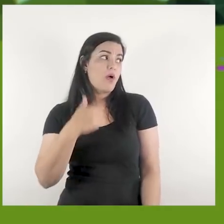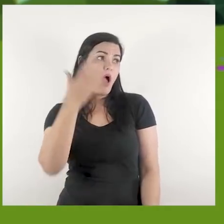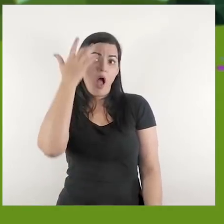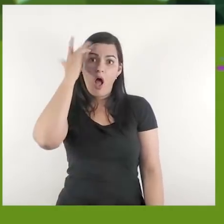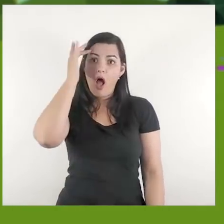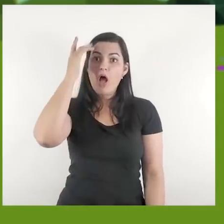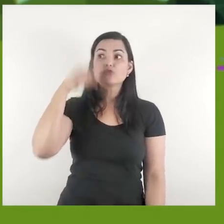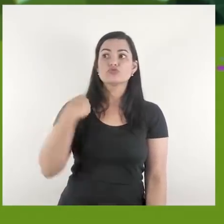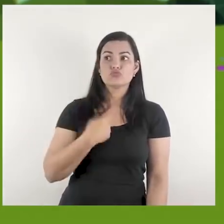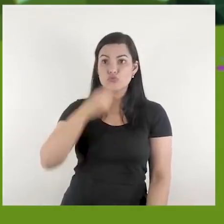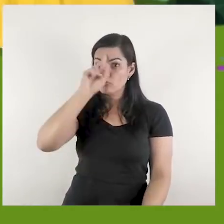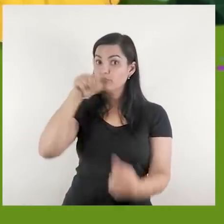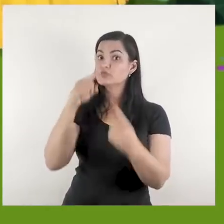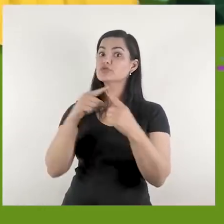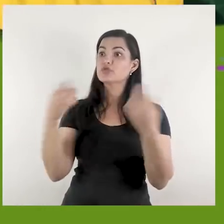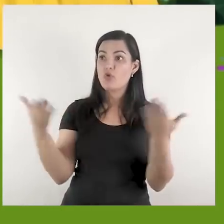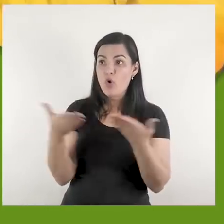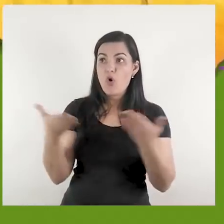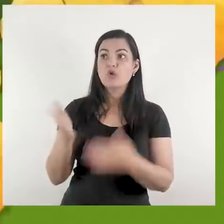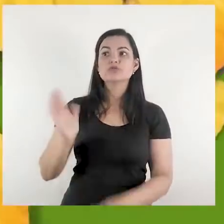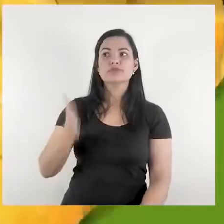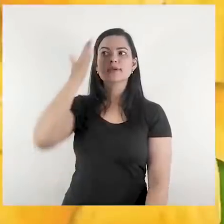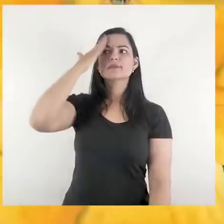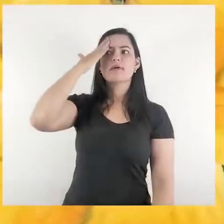é a nossa missão.